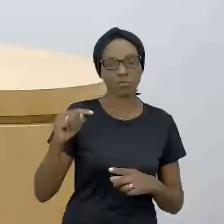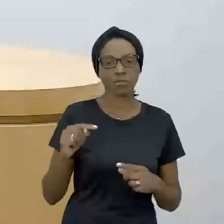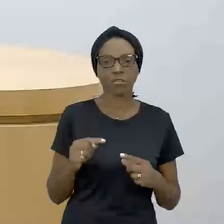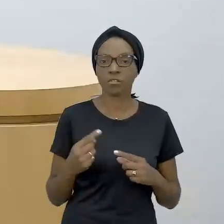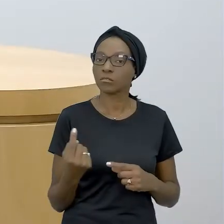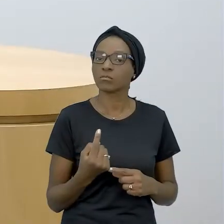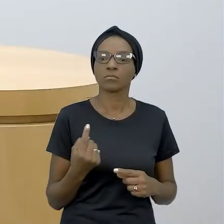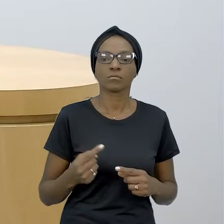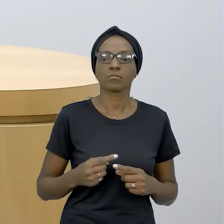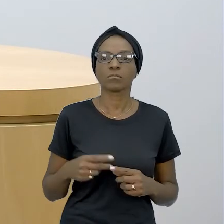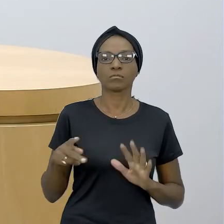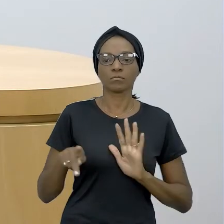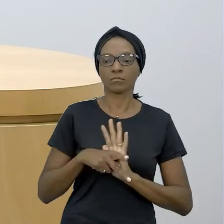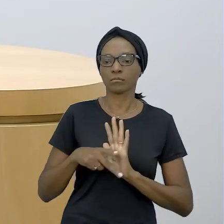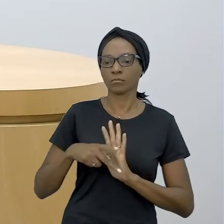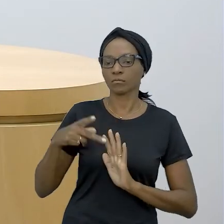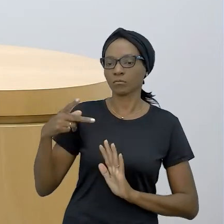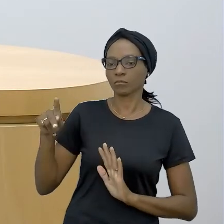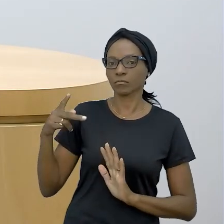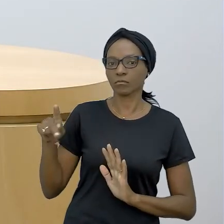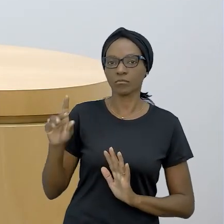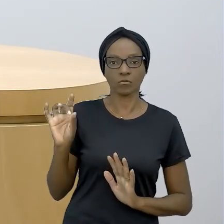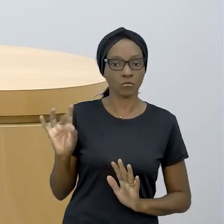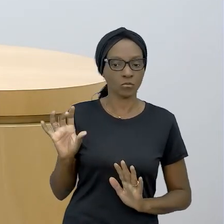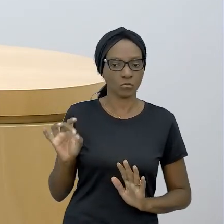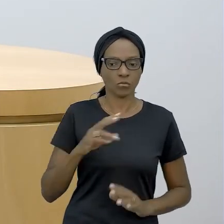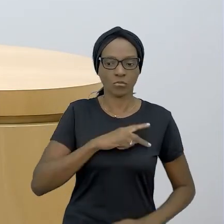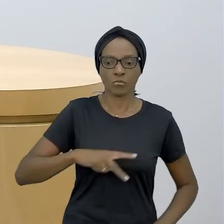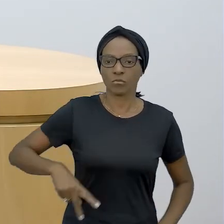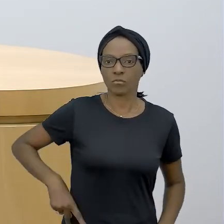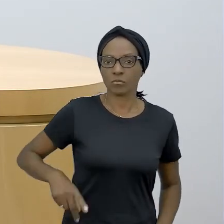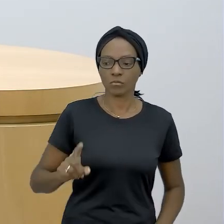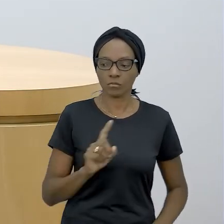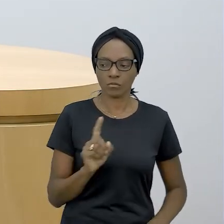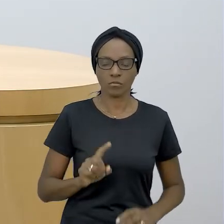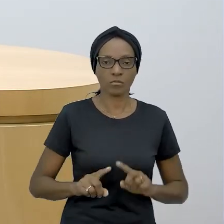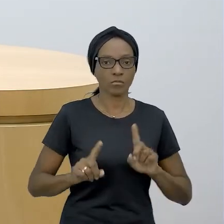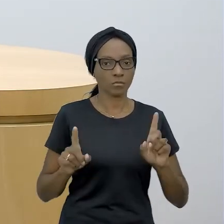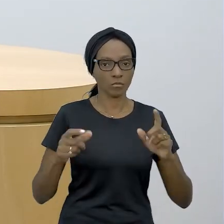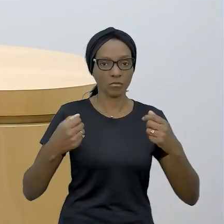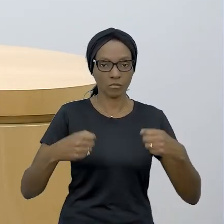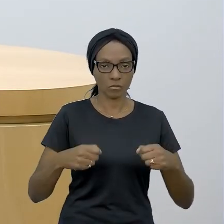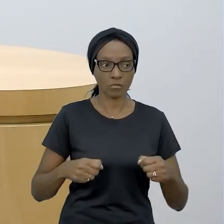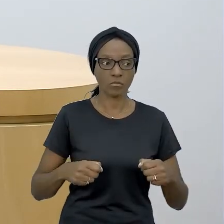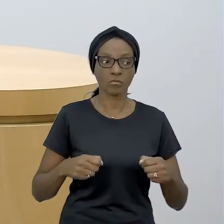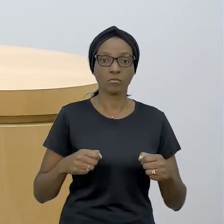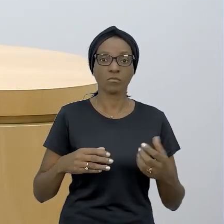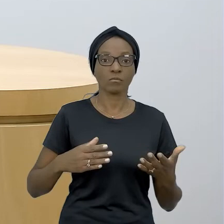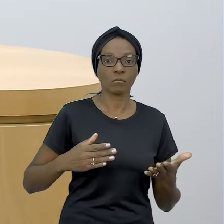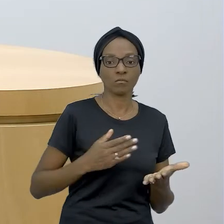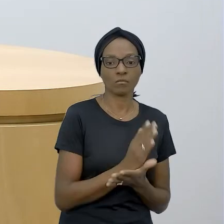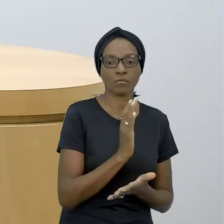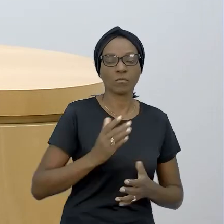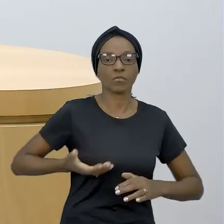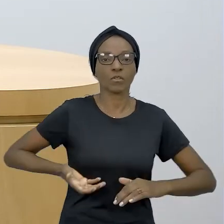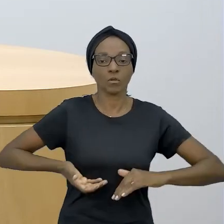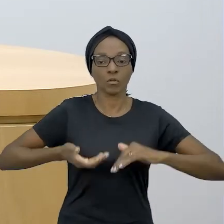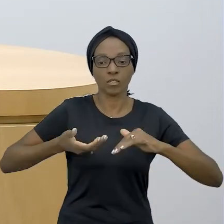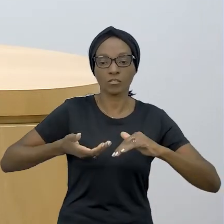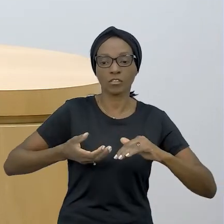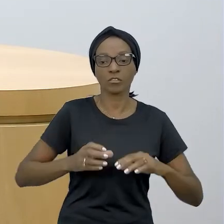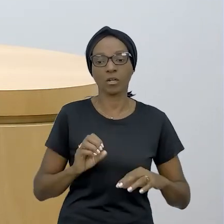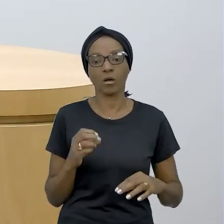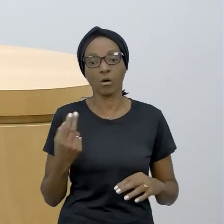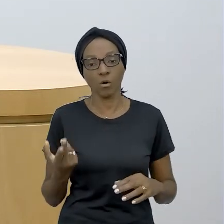é uma atribuição só, né, do presidente, mas precisa ser autorizado pelo Congresso Nacional ou pelo